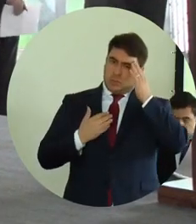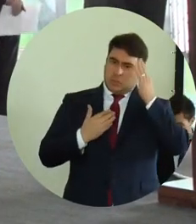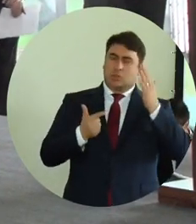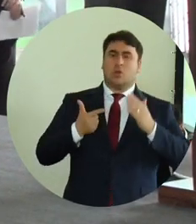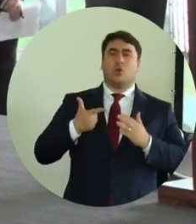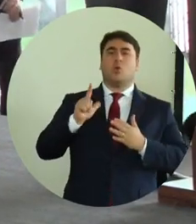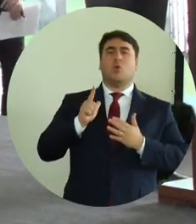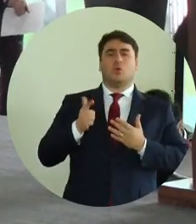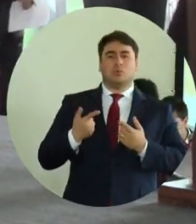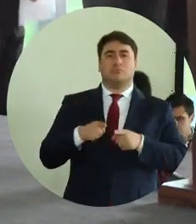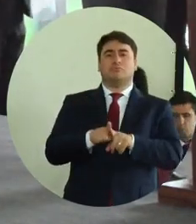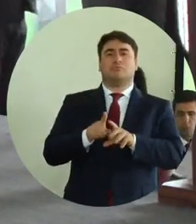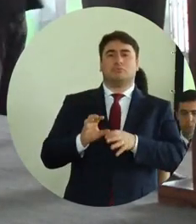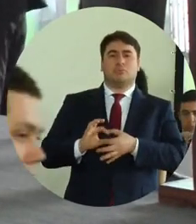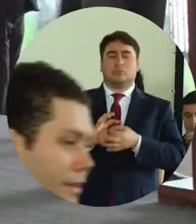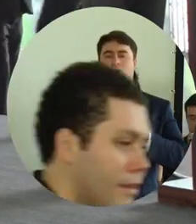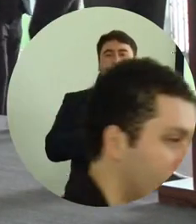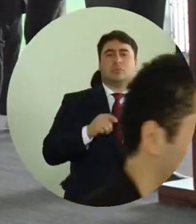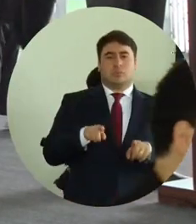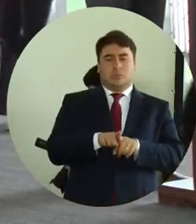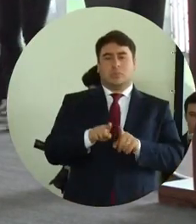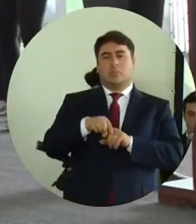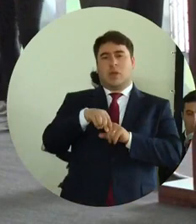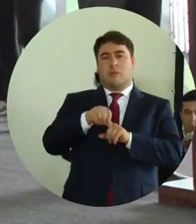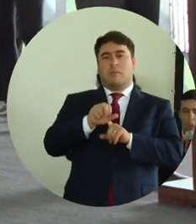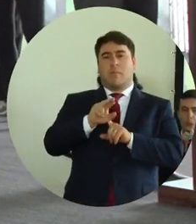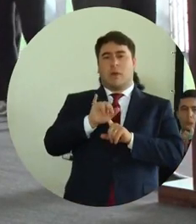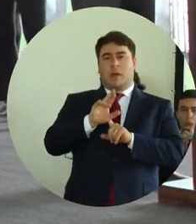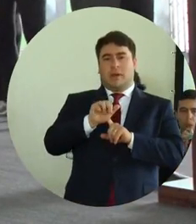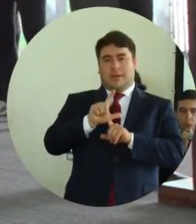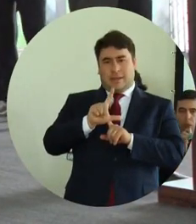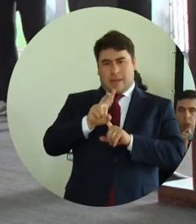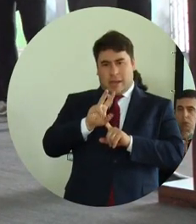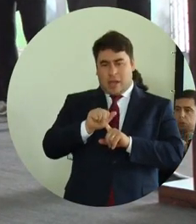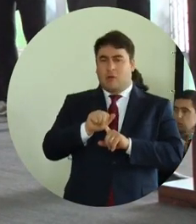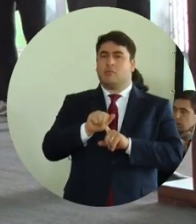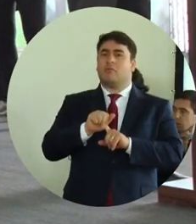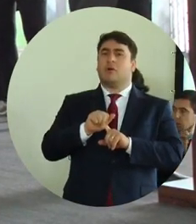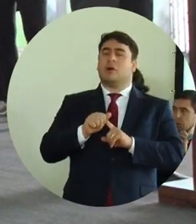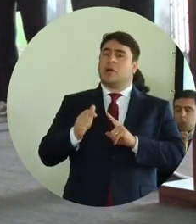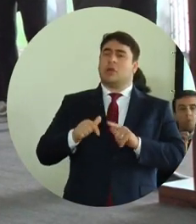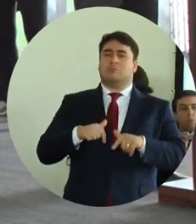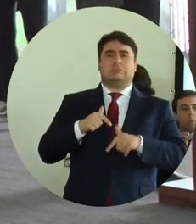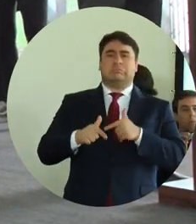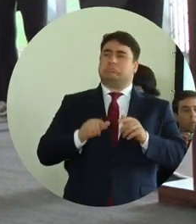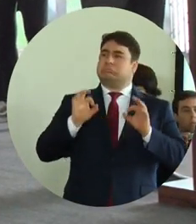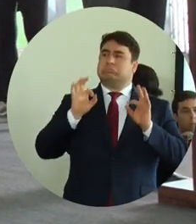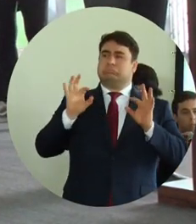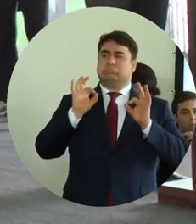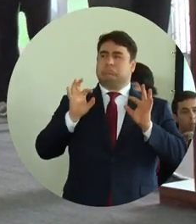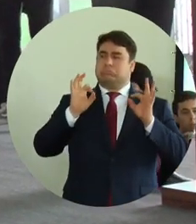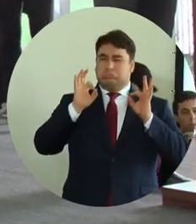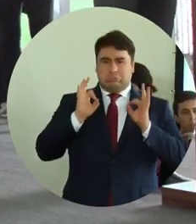outros parceiros, a Marinalva Cruz, que faz um trabalho brilhante,